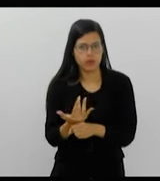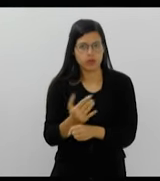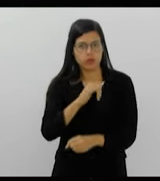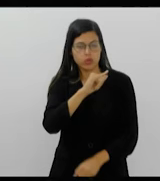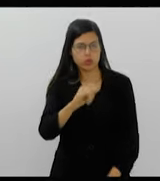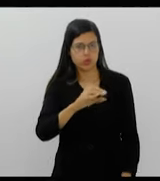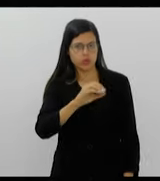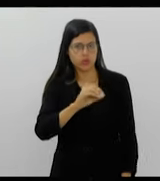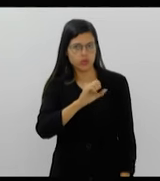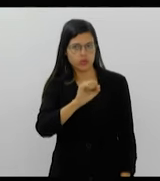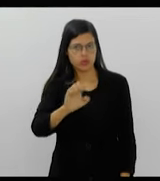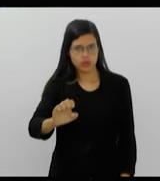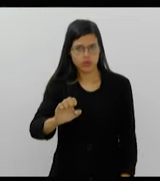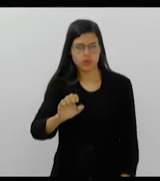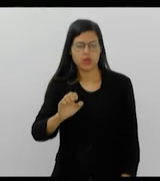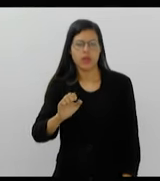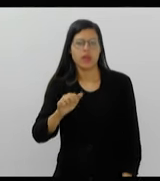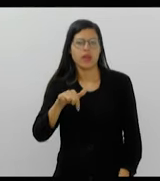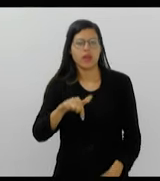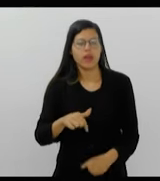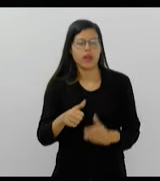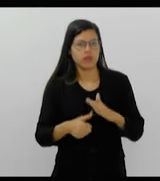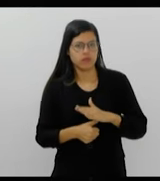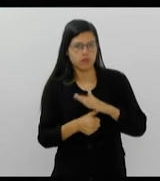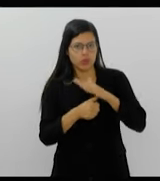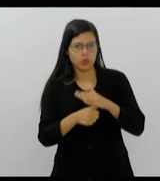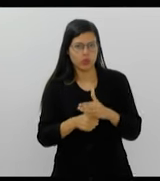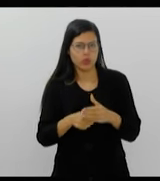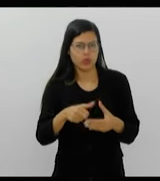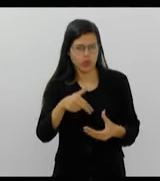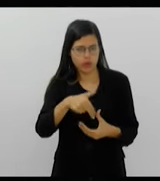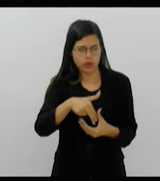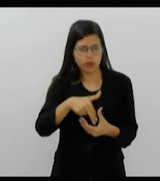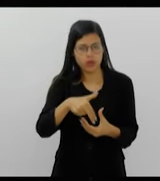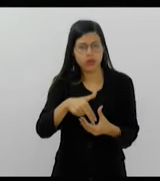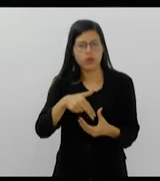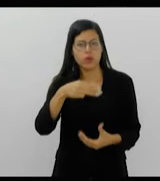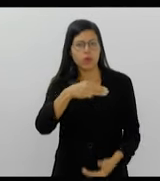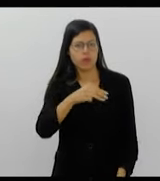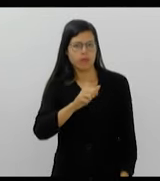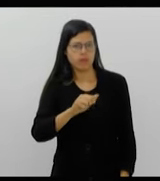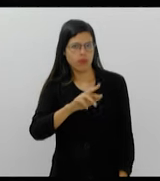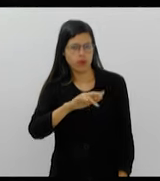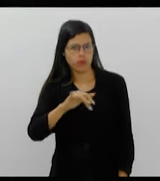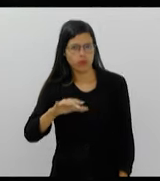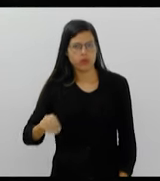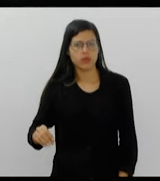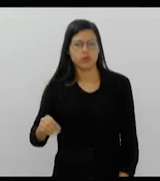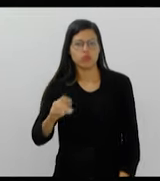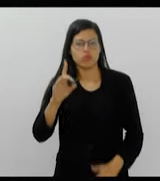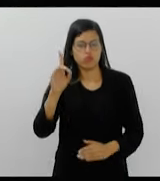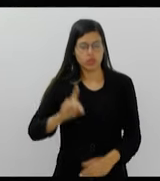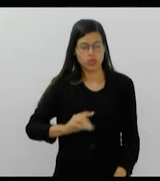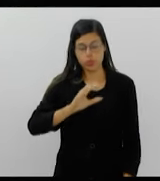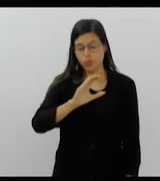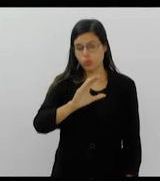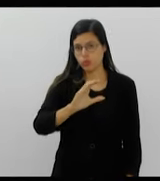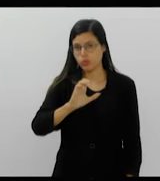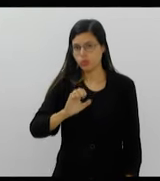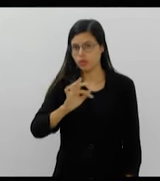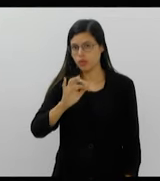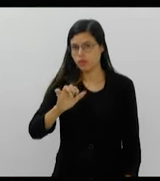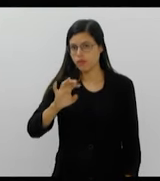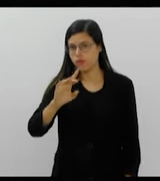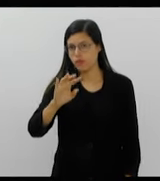Filho, reitor da Unirio, Maurício Saldanha Mota, diretor-geral do CEFET, Rafael Barreto